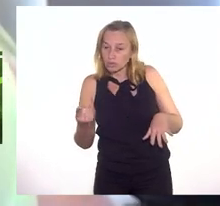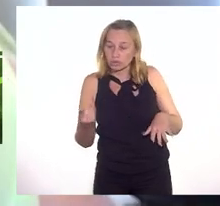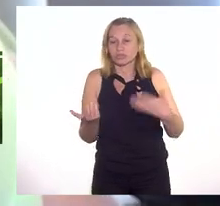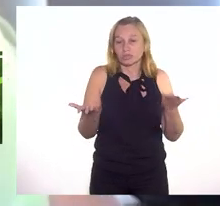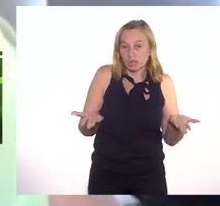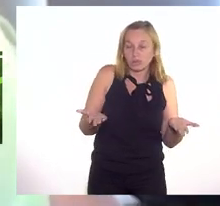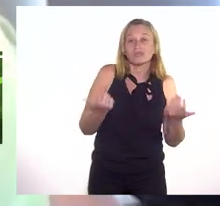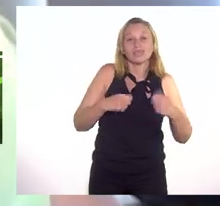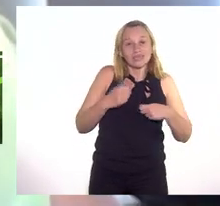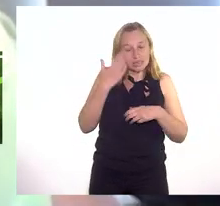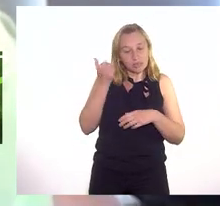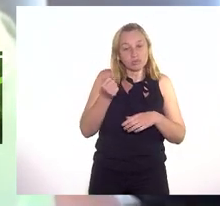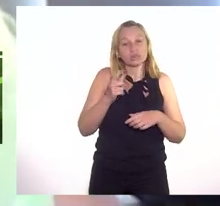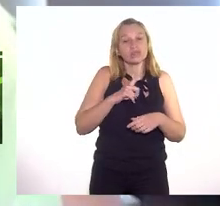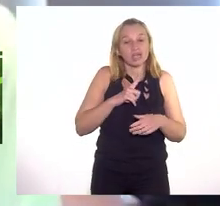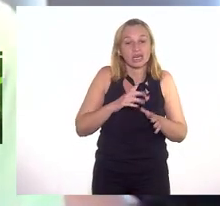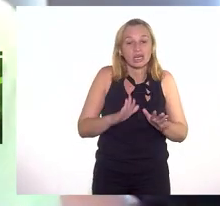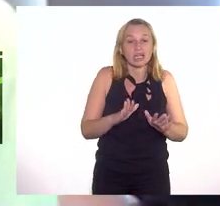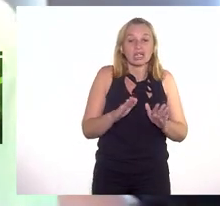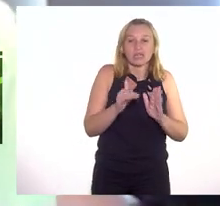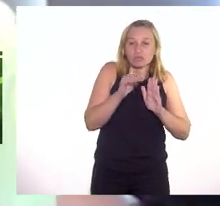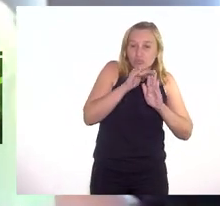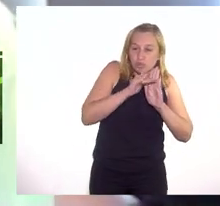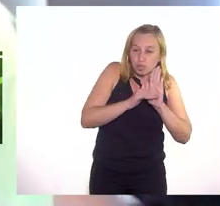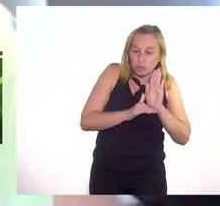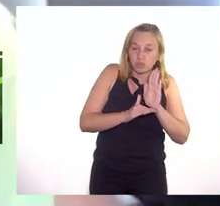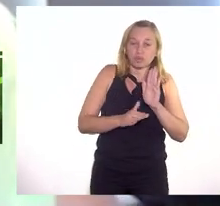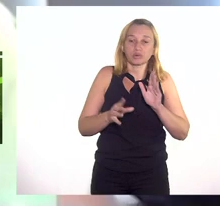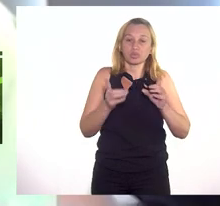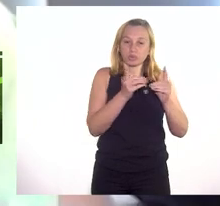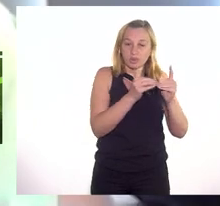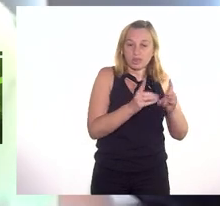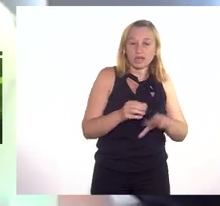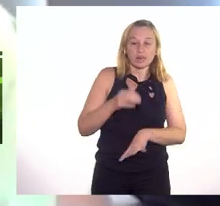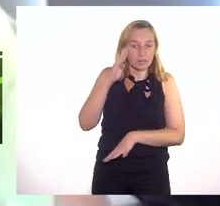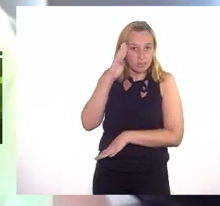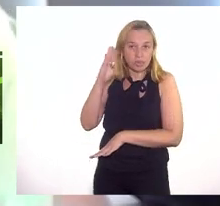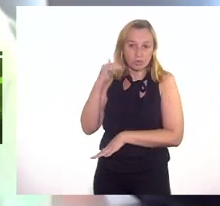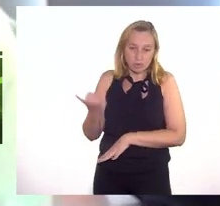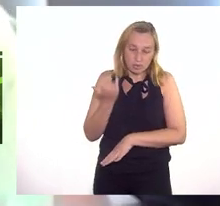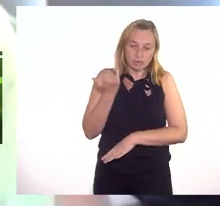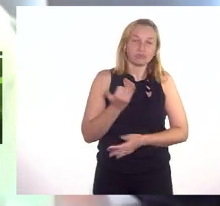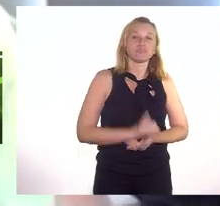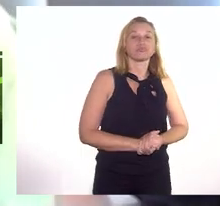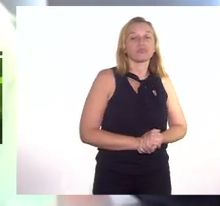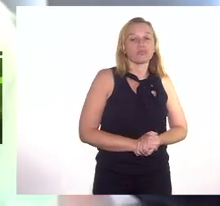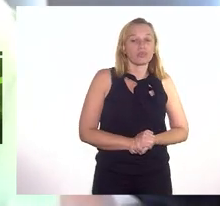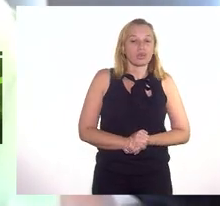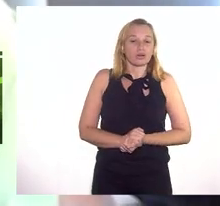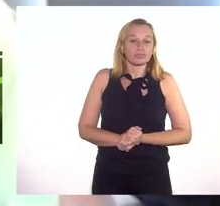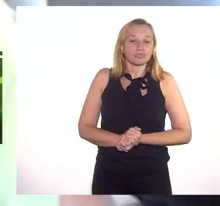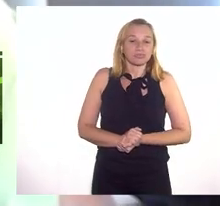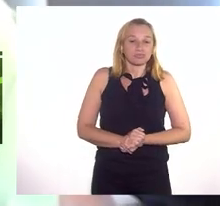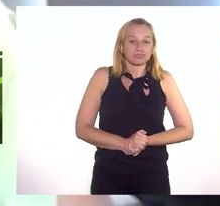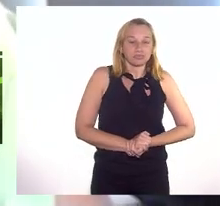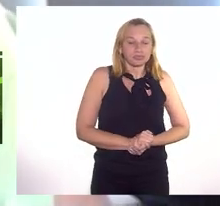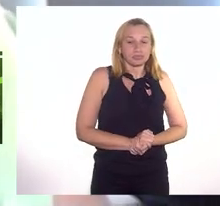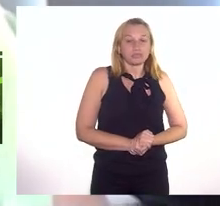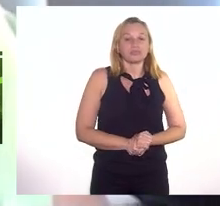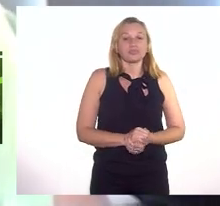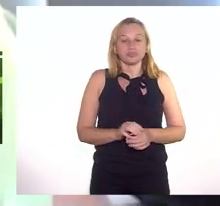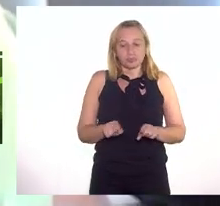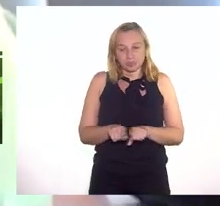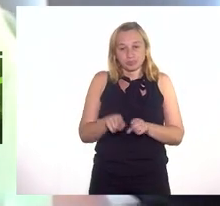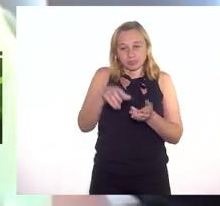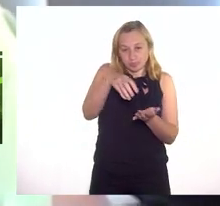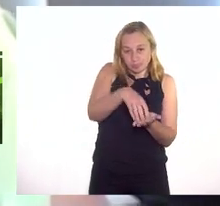Então, esse catalogar esses pacientes seria extremamente importante. A questão dos